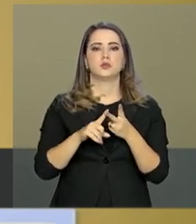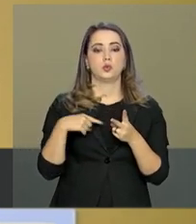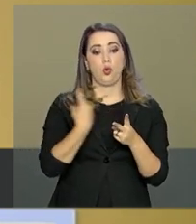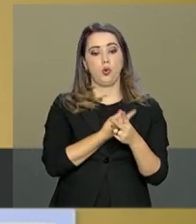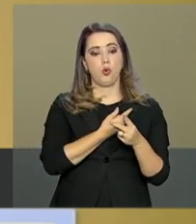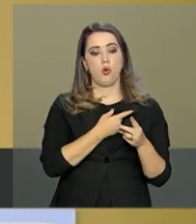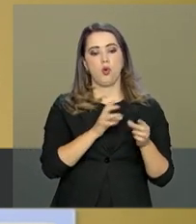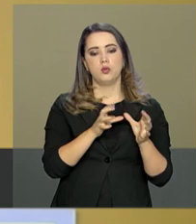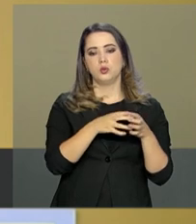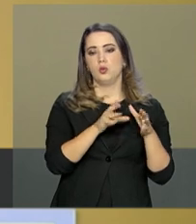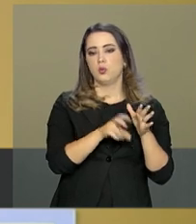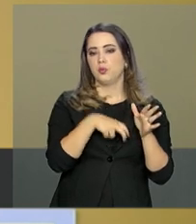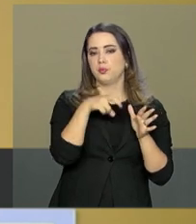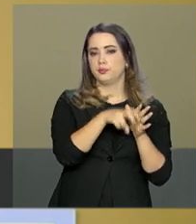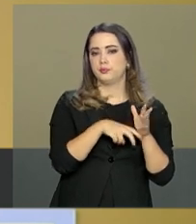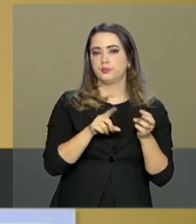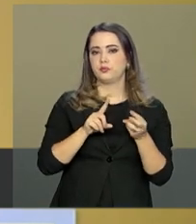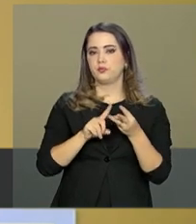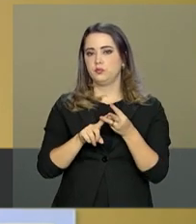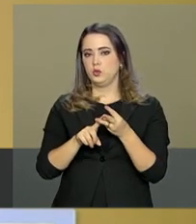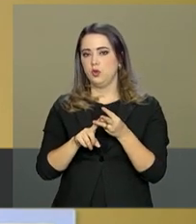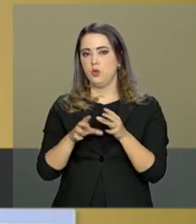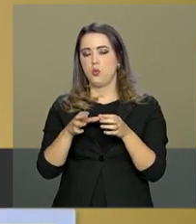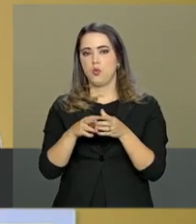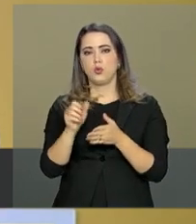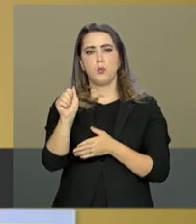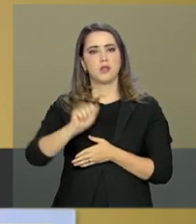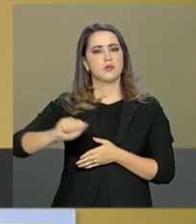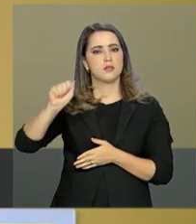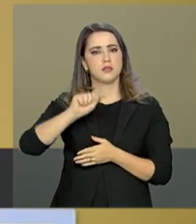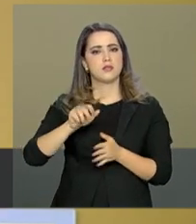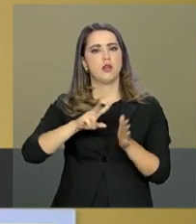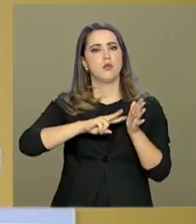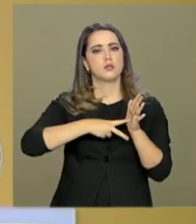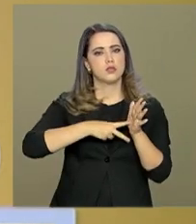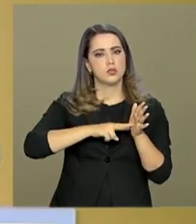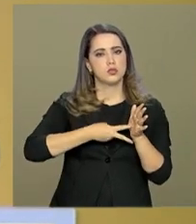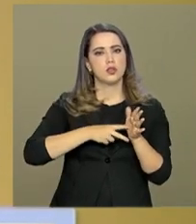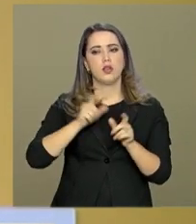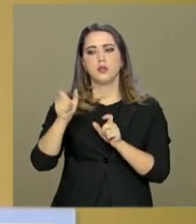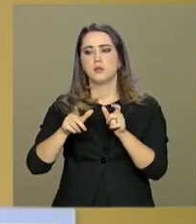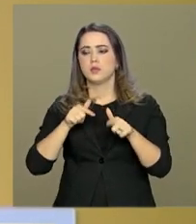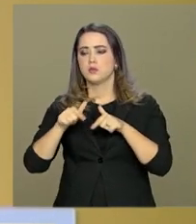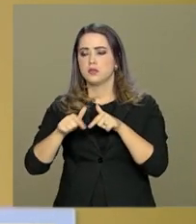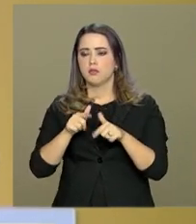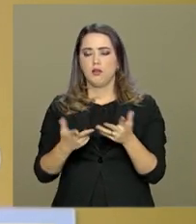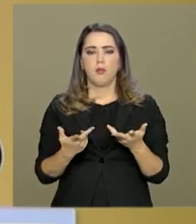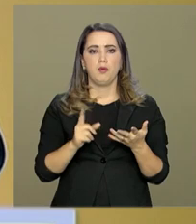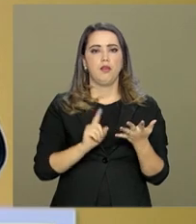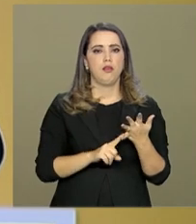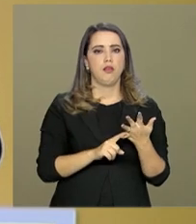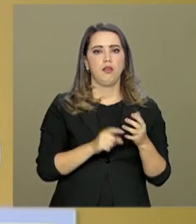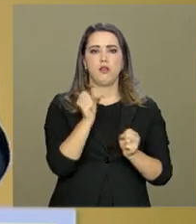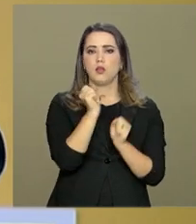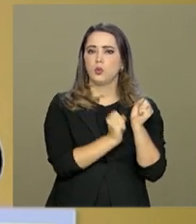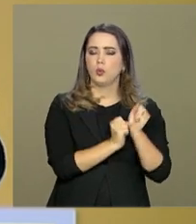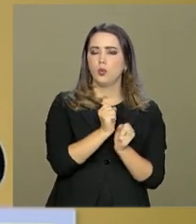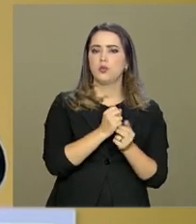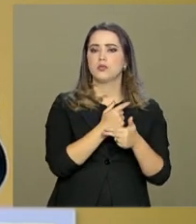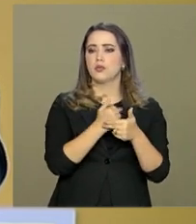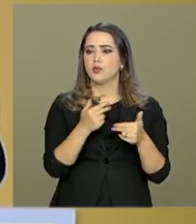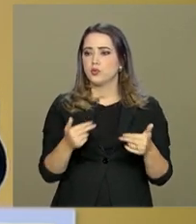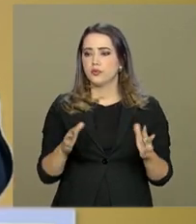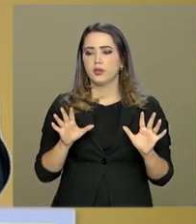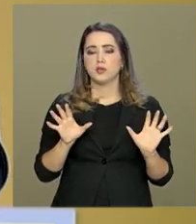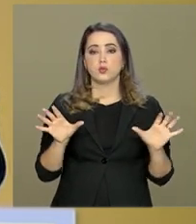confederações os sindicatos associações dos produtores fabricantes de máquinas todos aqueles que